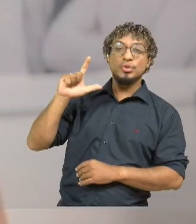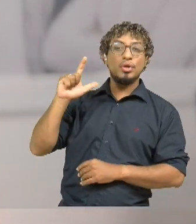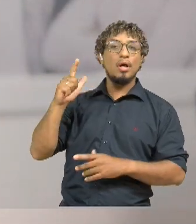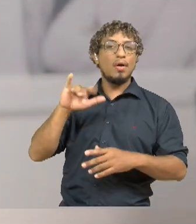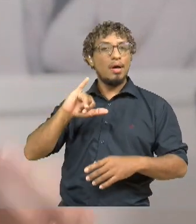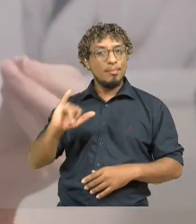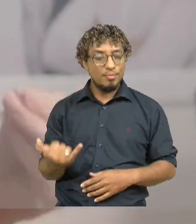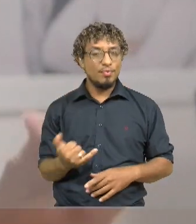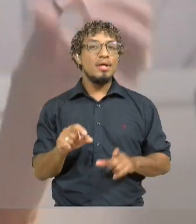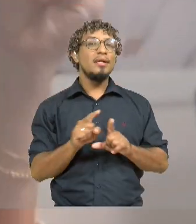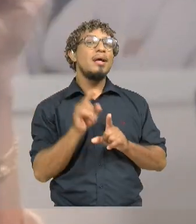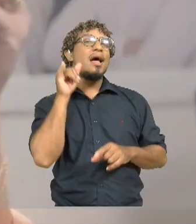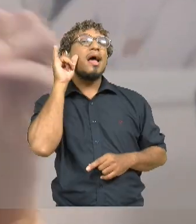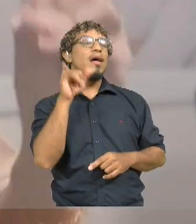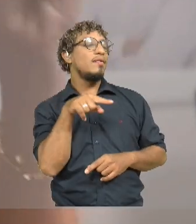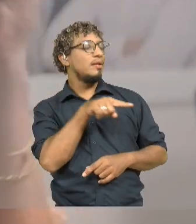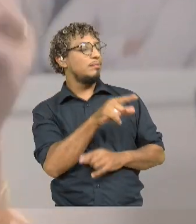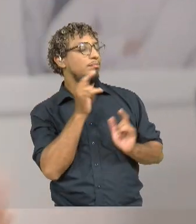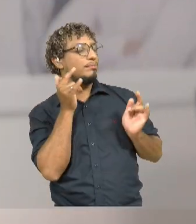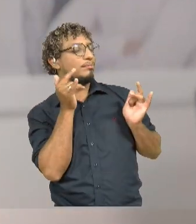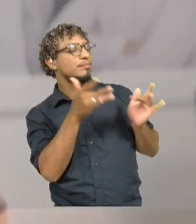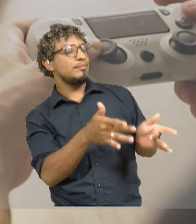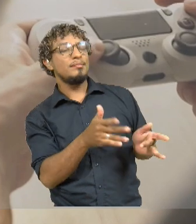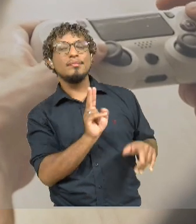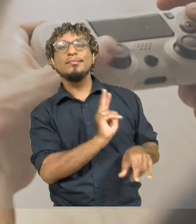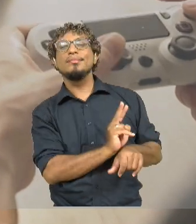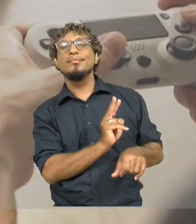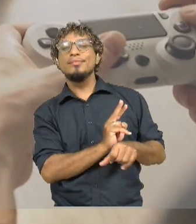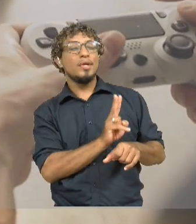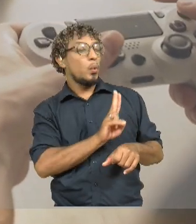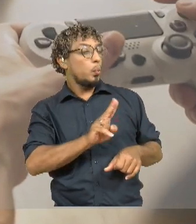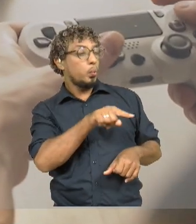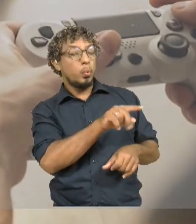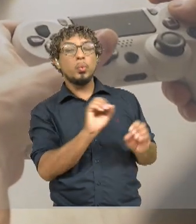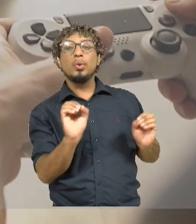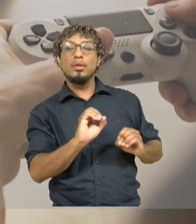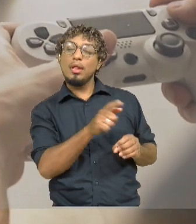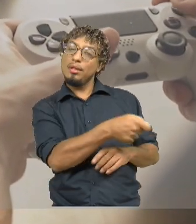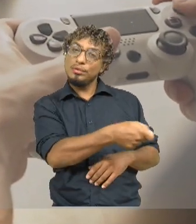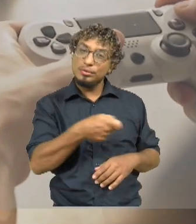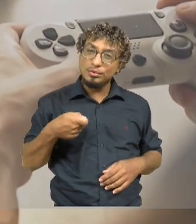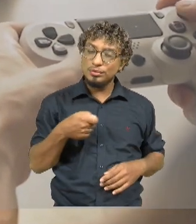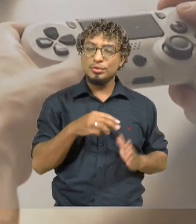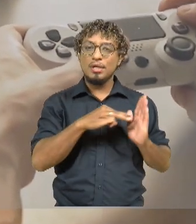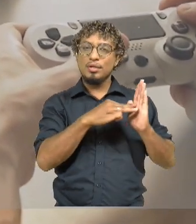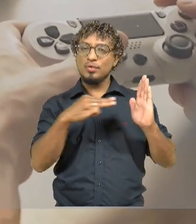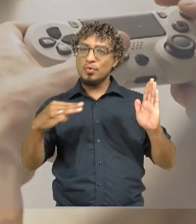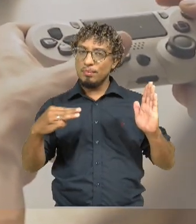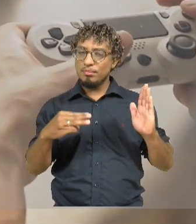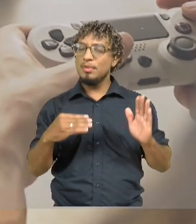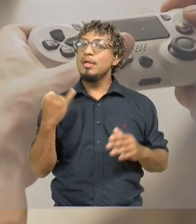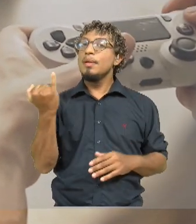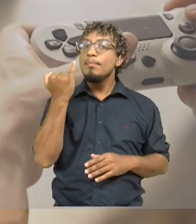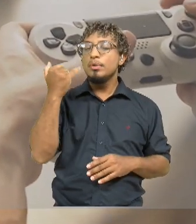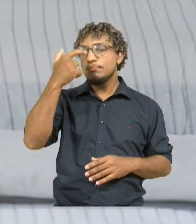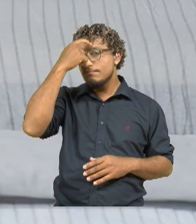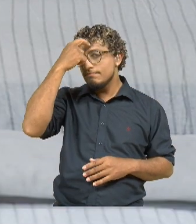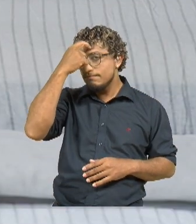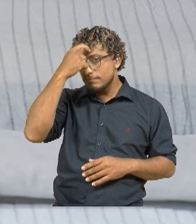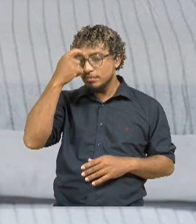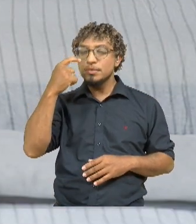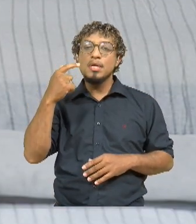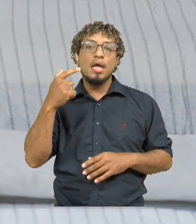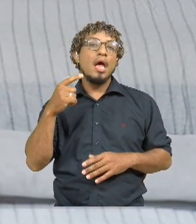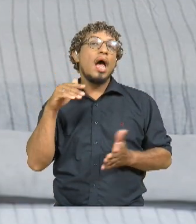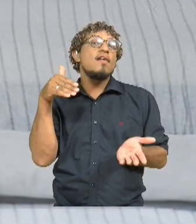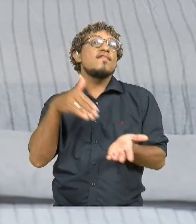a utilização, aquele que é chamado de stand-by. Lembrando que o consumo consciente é que faz a diferença no final do mês.